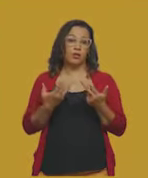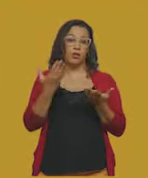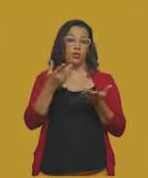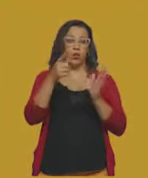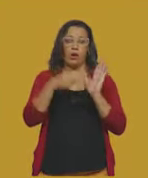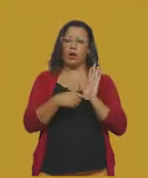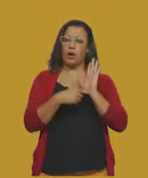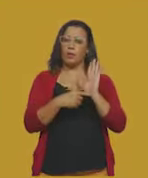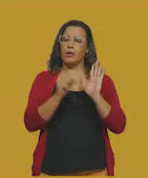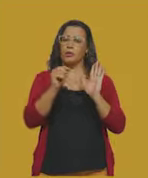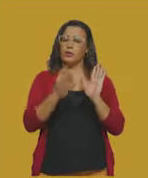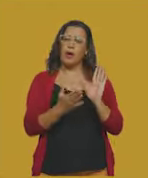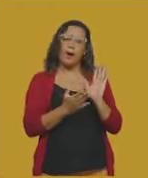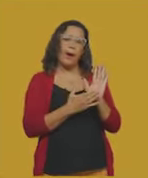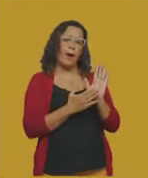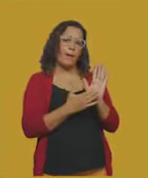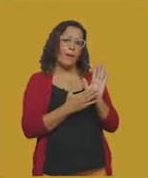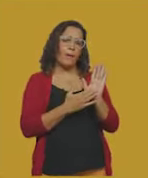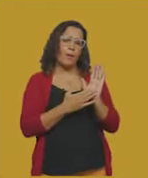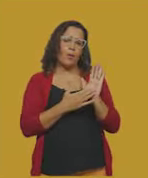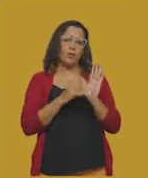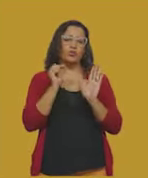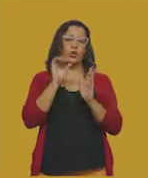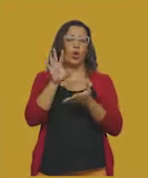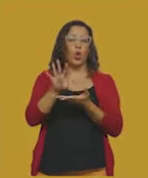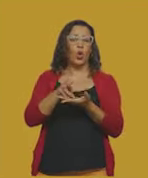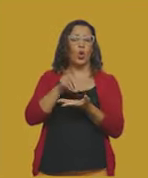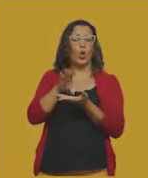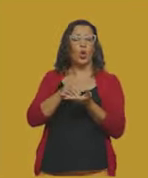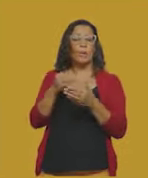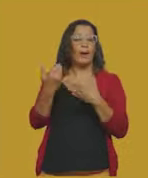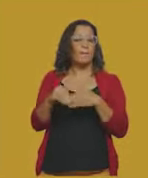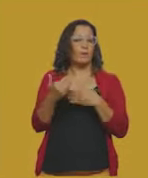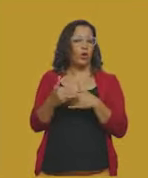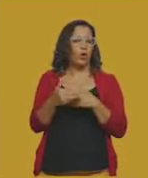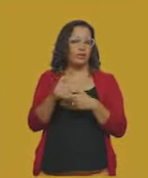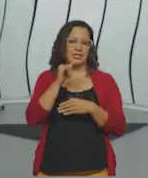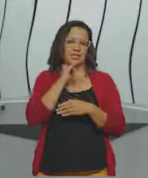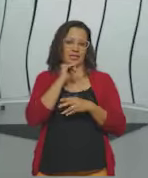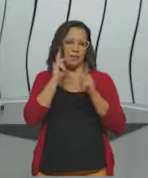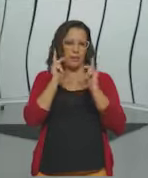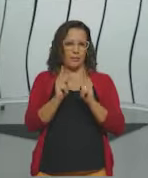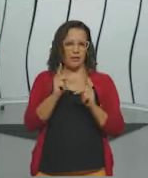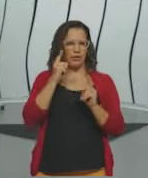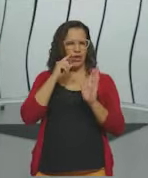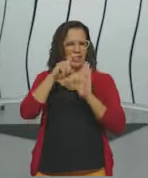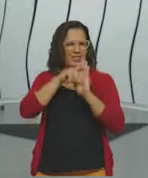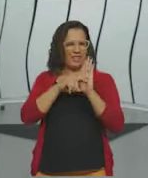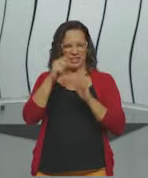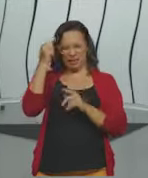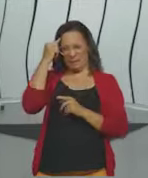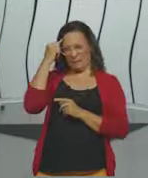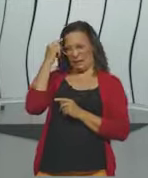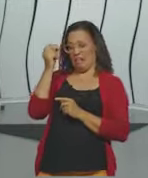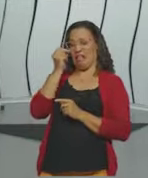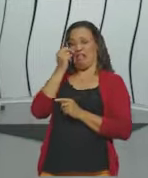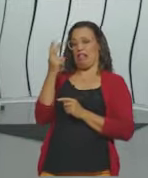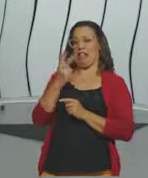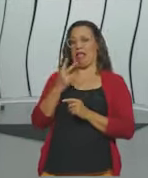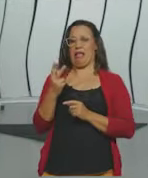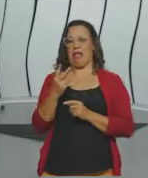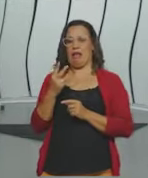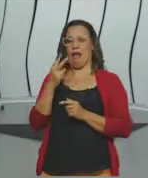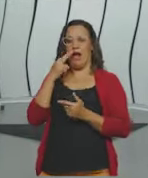Apresentar proposta integralmente copiada da prova de redação. A pessoa vai lá, se acha espertona,